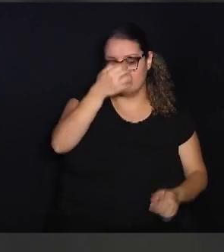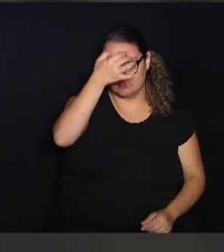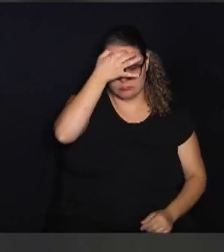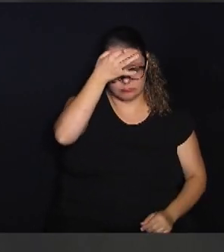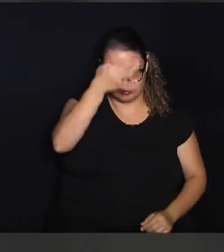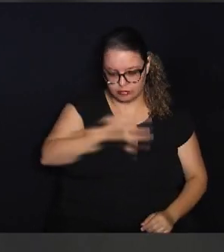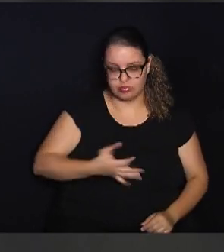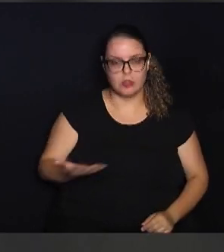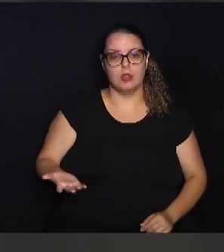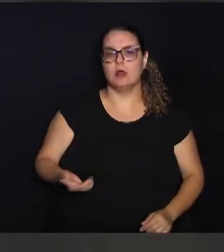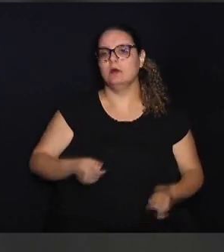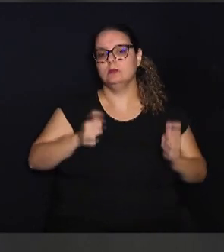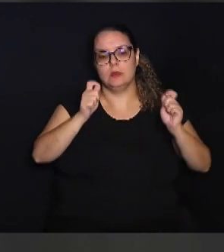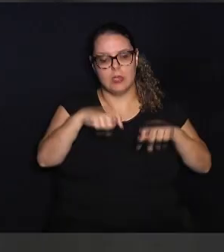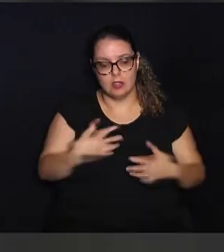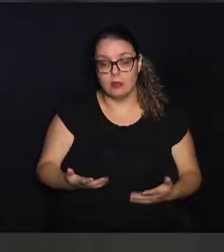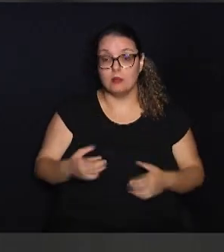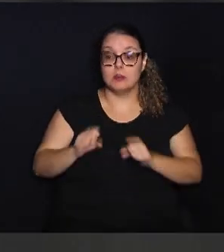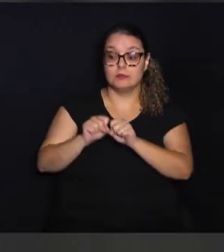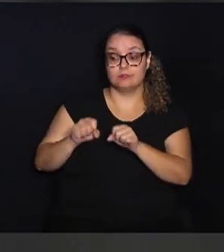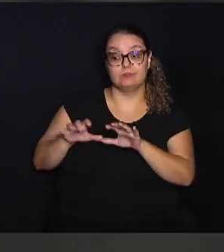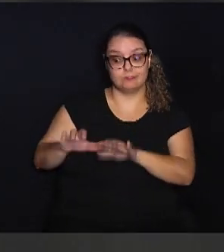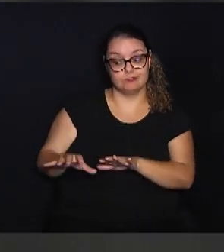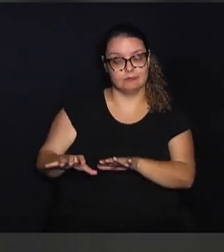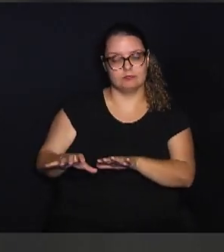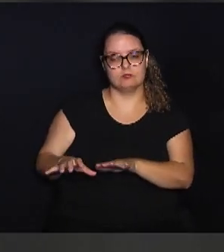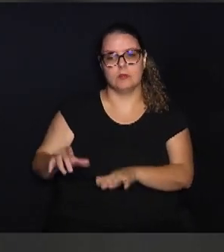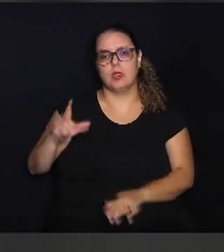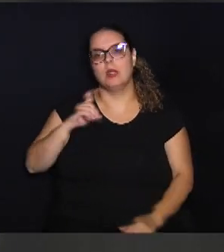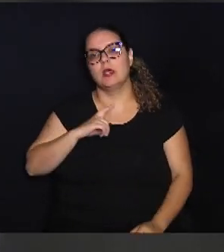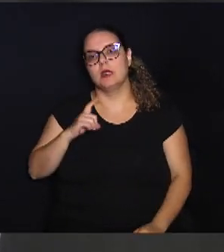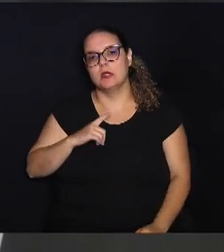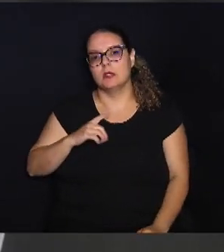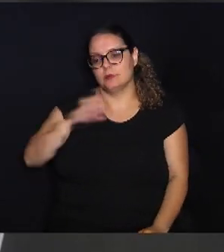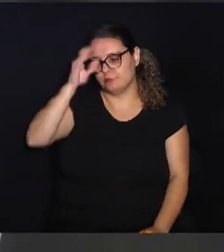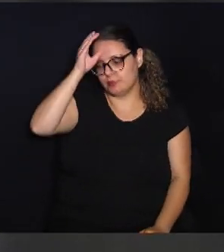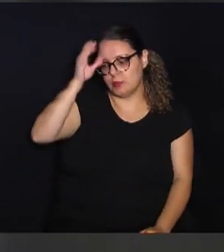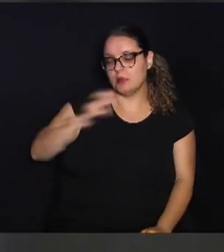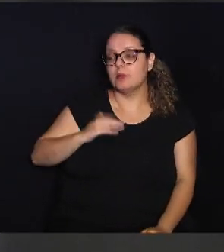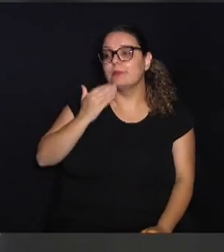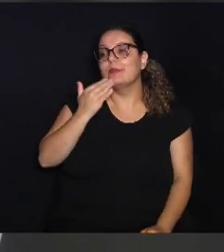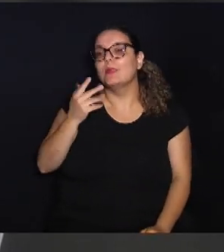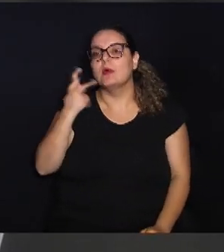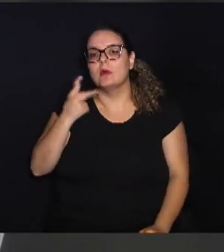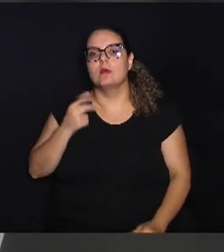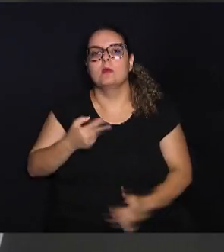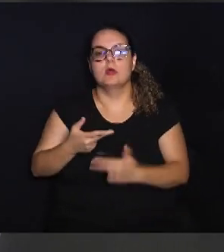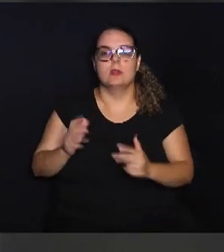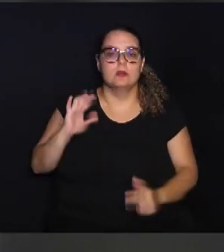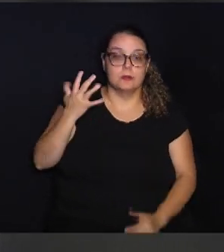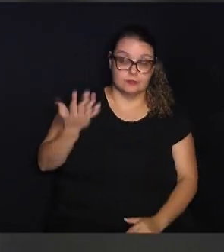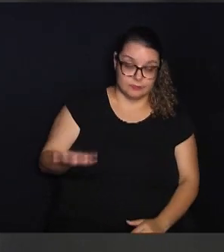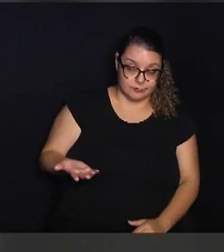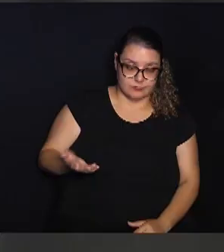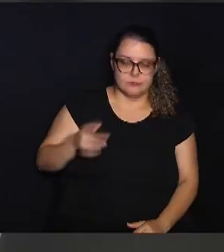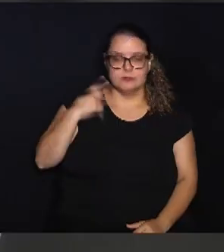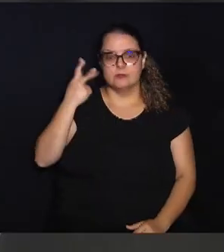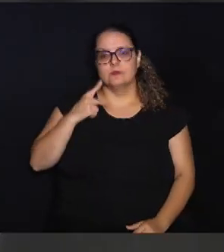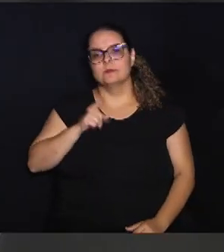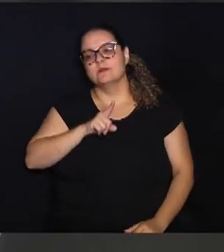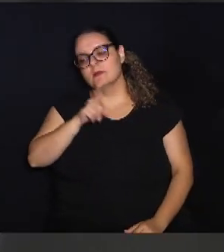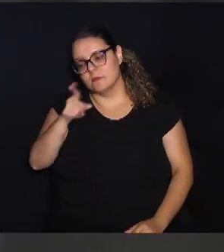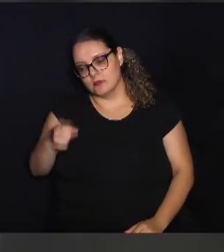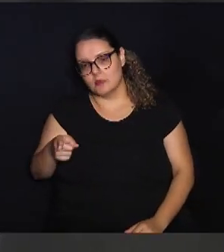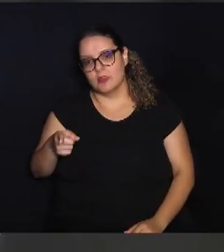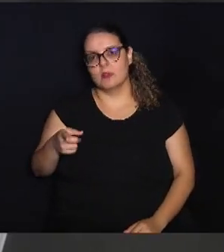feito para ser assim, para que o cidadão tenha que pedir favor para um vereador para que as coisas aconteçam. E aí o vereador vai lá